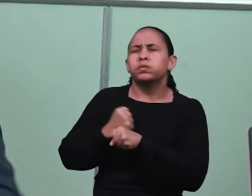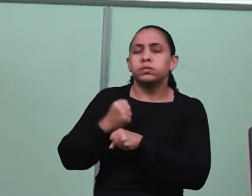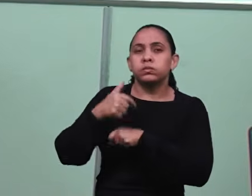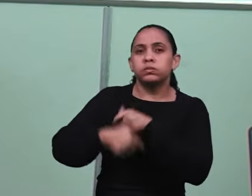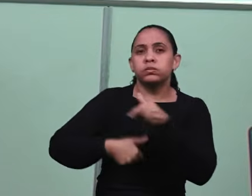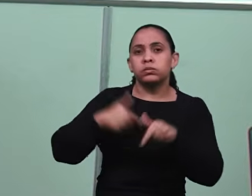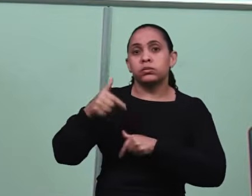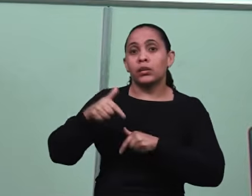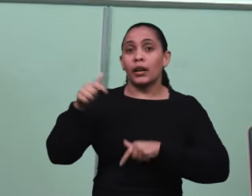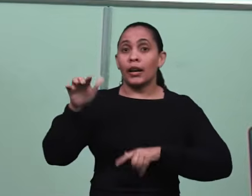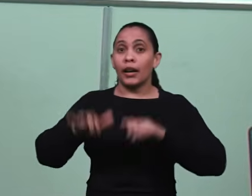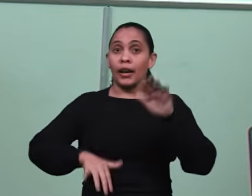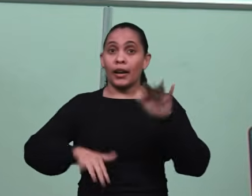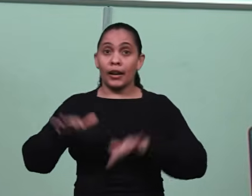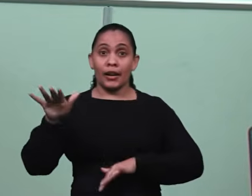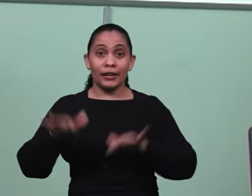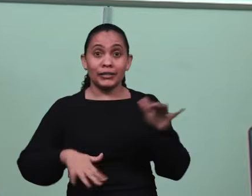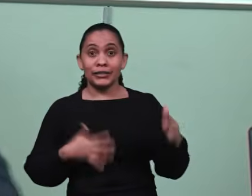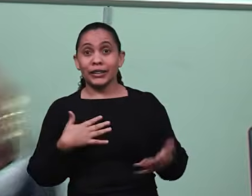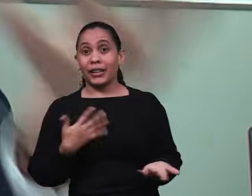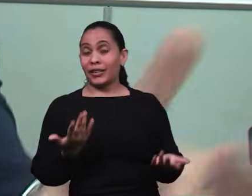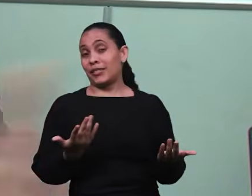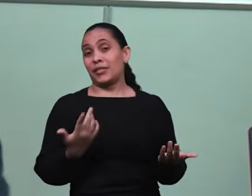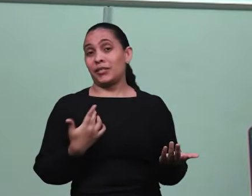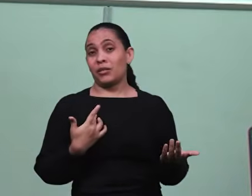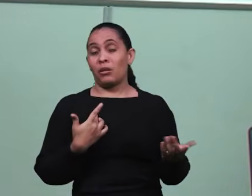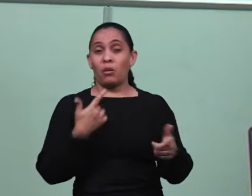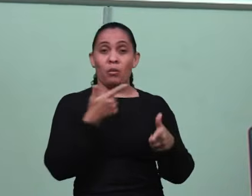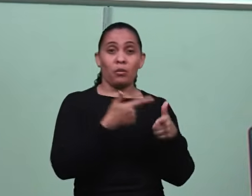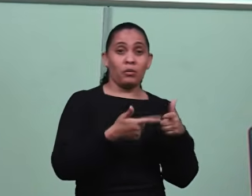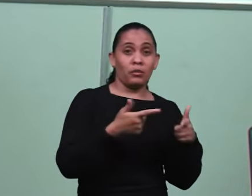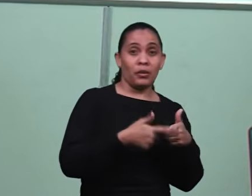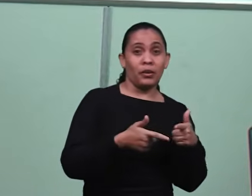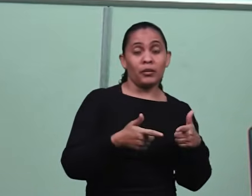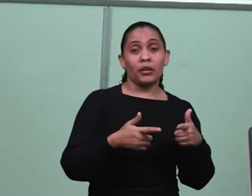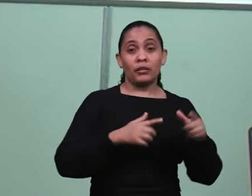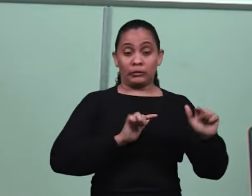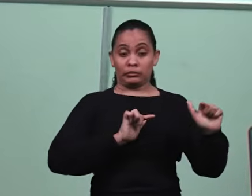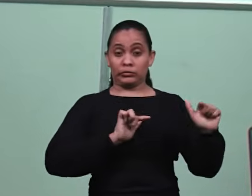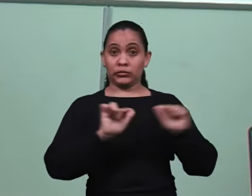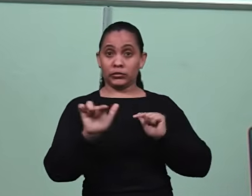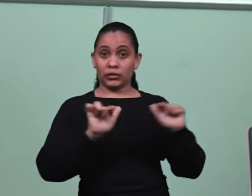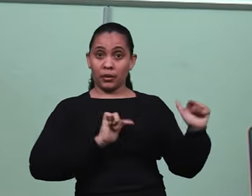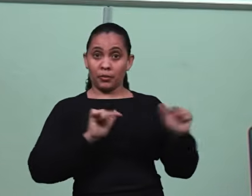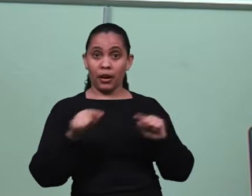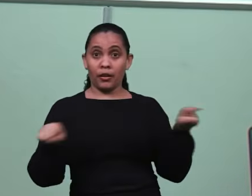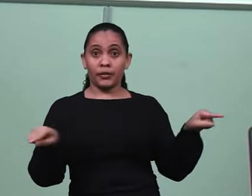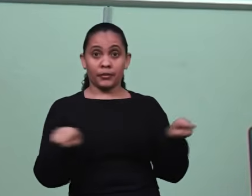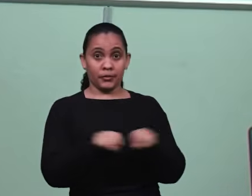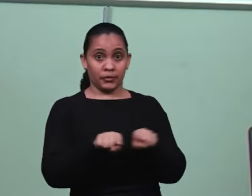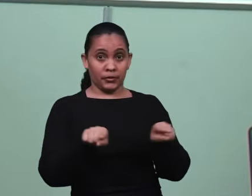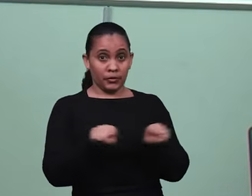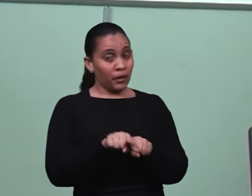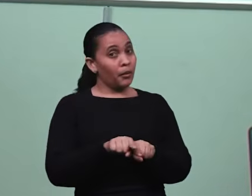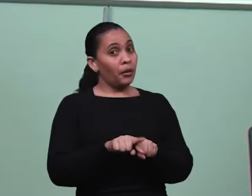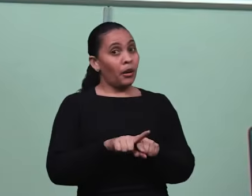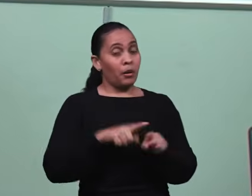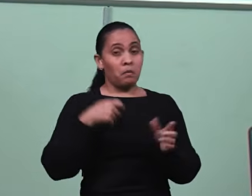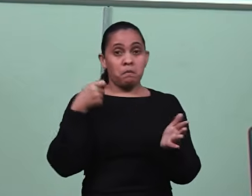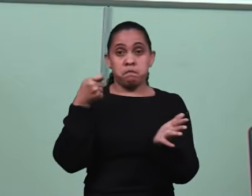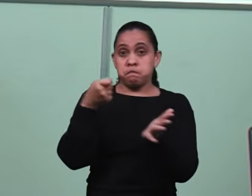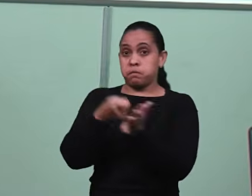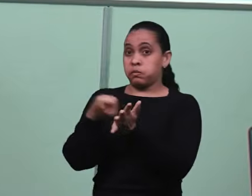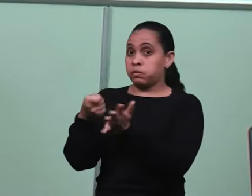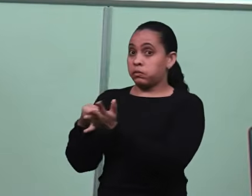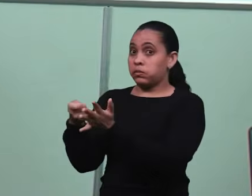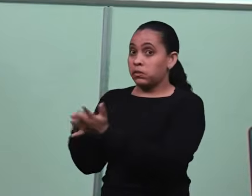uma ação que vem, uma questão trabalhista, uma questão fiscal. Né? Nós vivemos num país com uma questão tributária muito